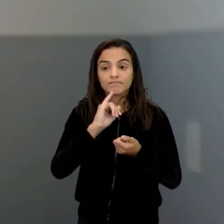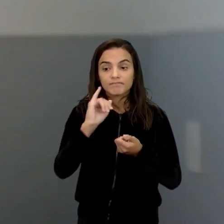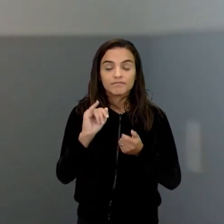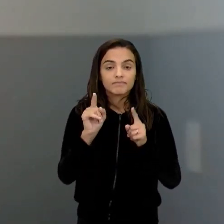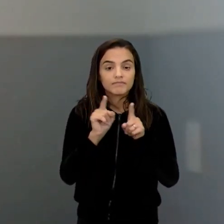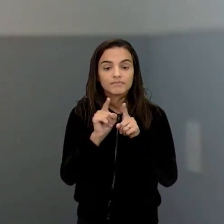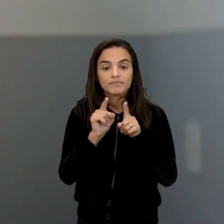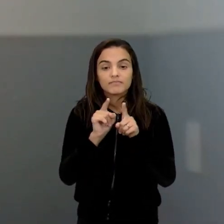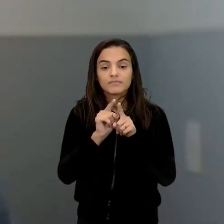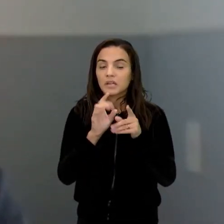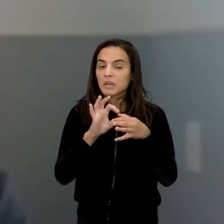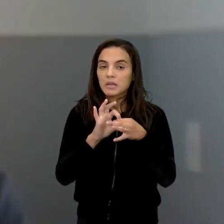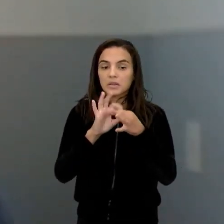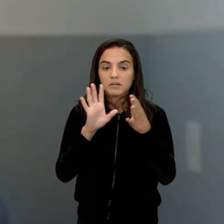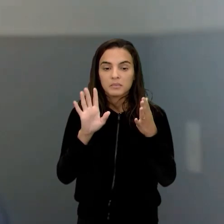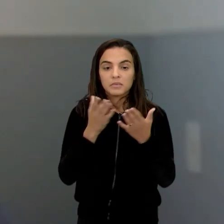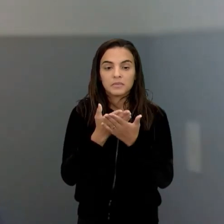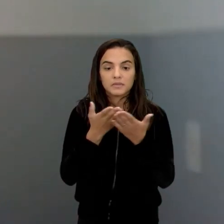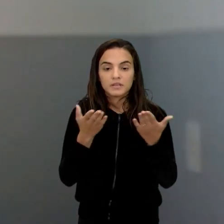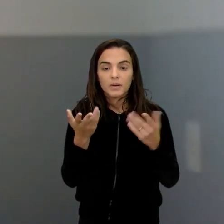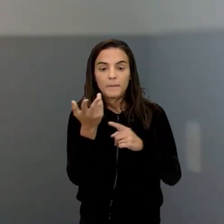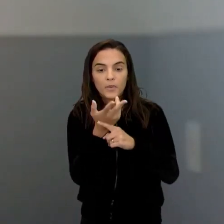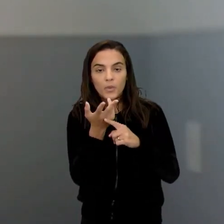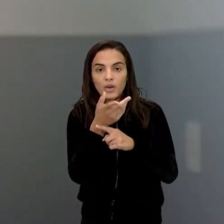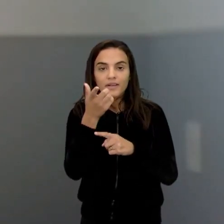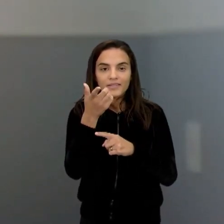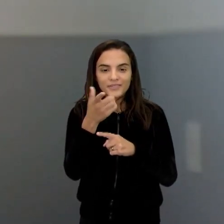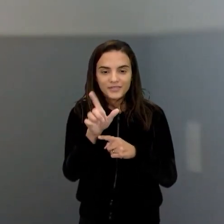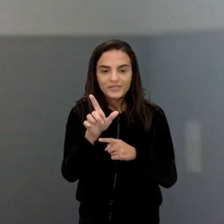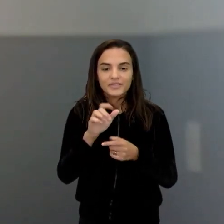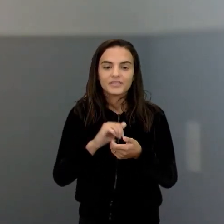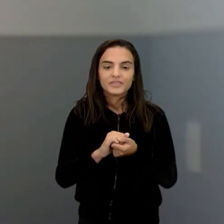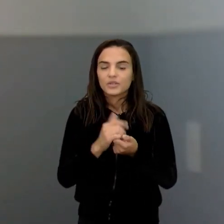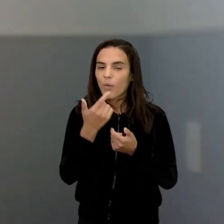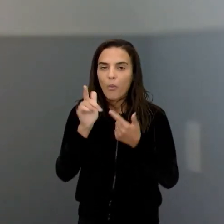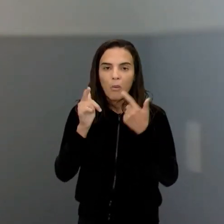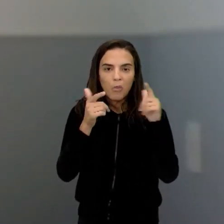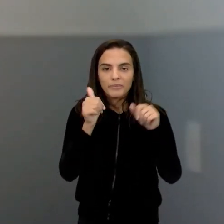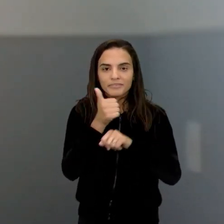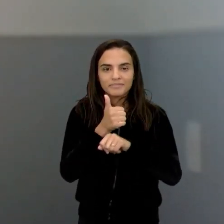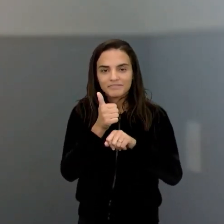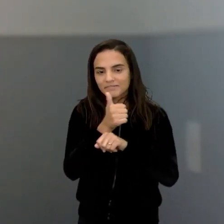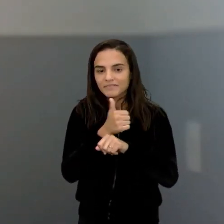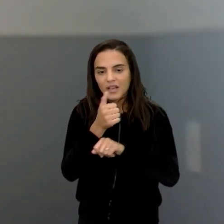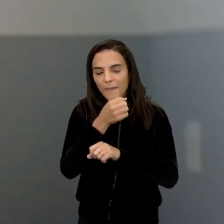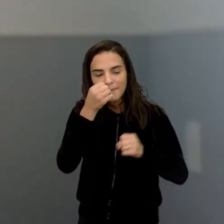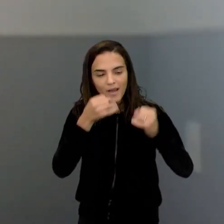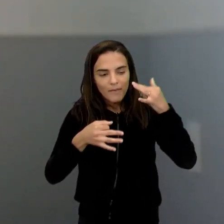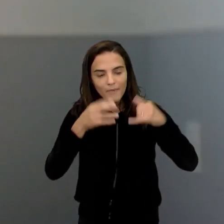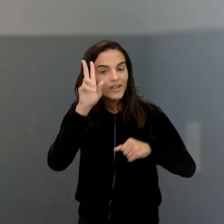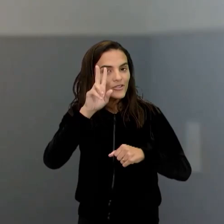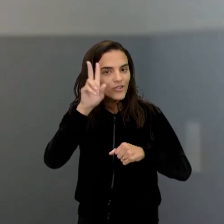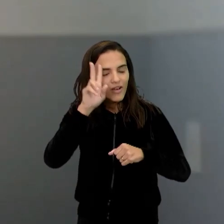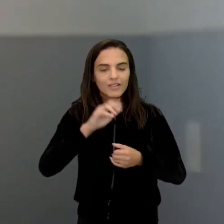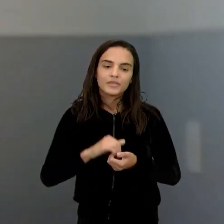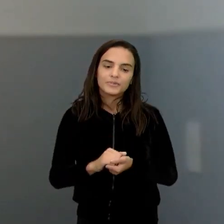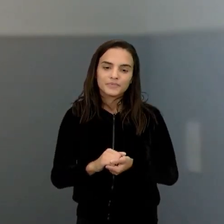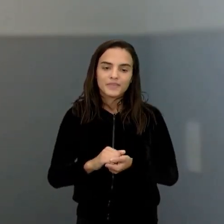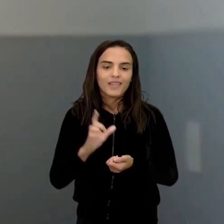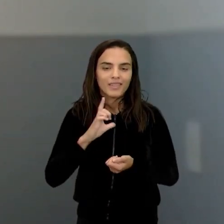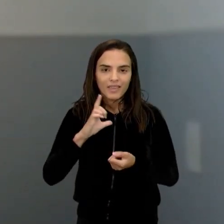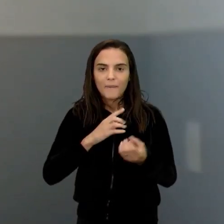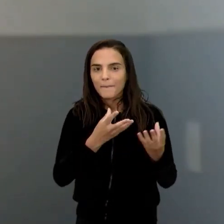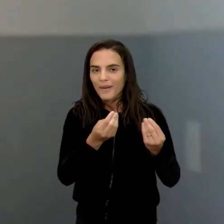deixar vocês à vontade para estar procurando novamente os Ronins ou outros, até depoimentos dos Ronins. A gente tem